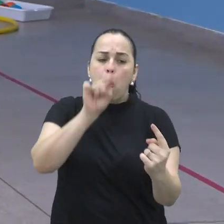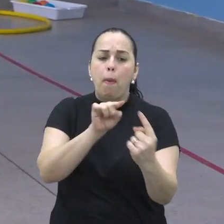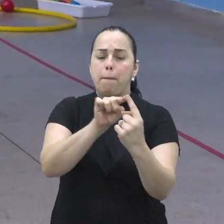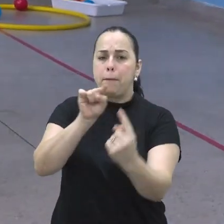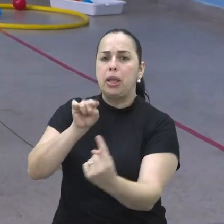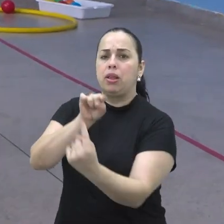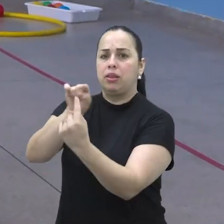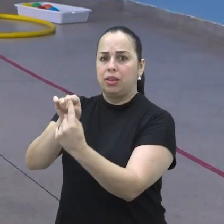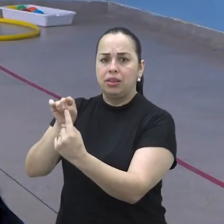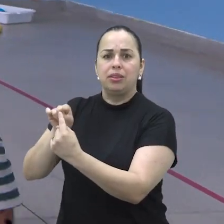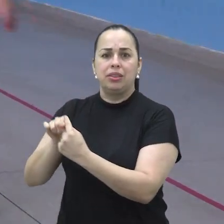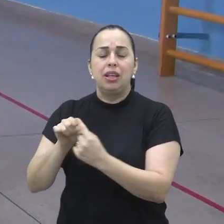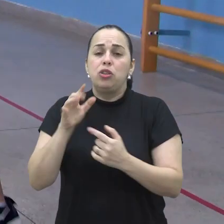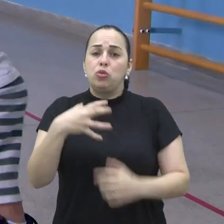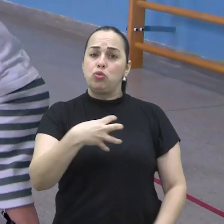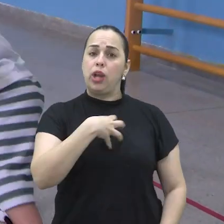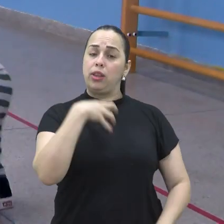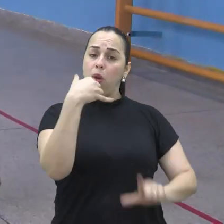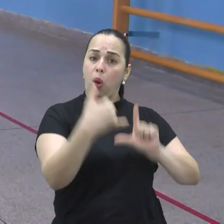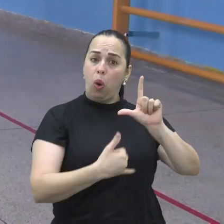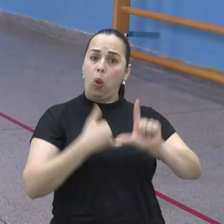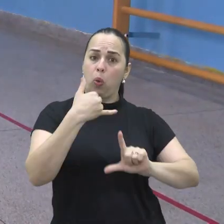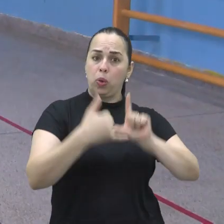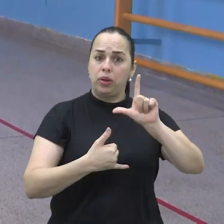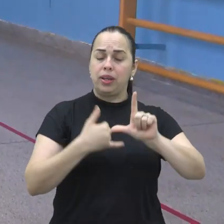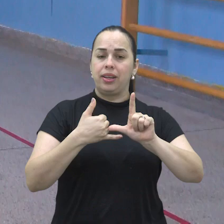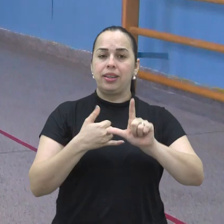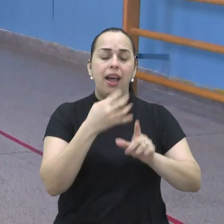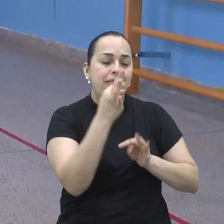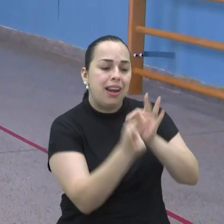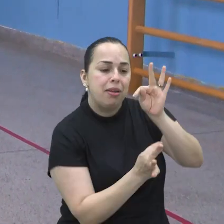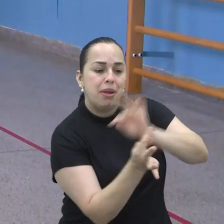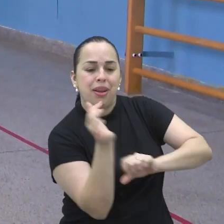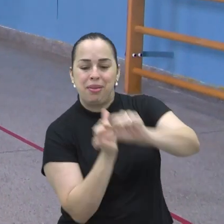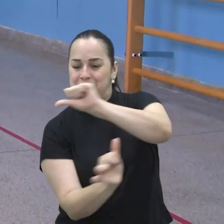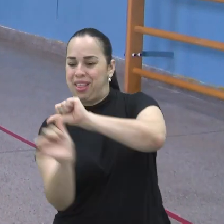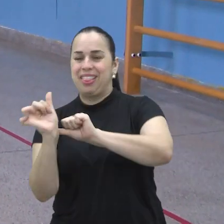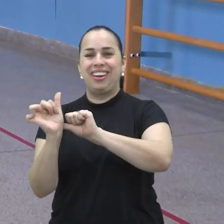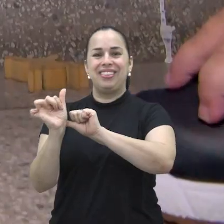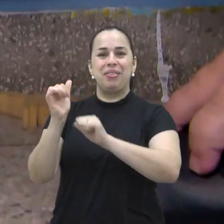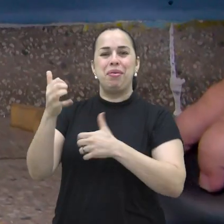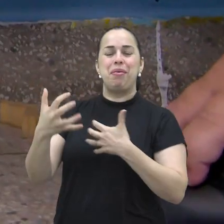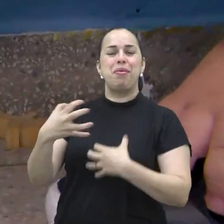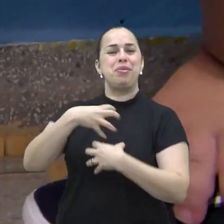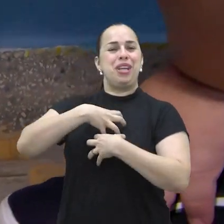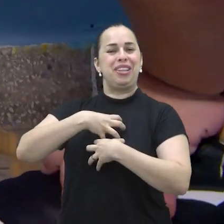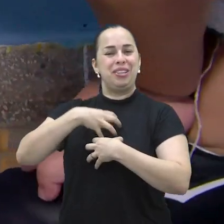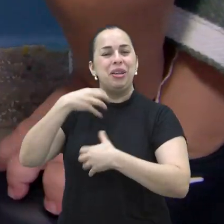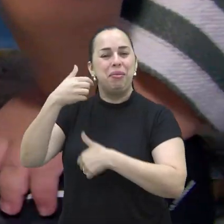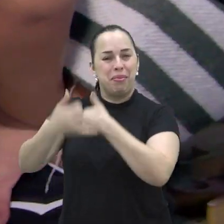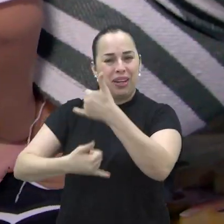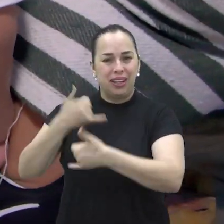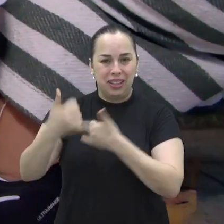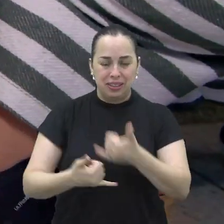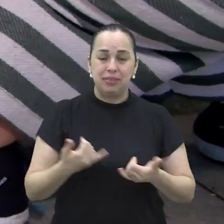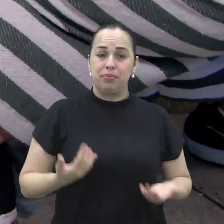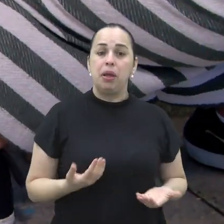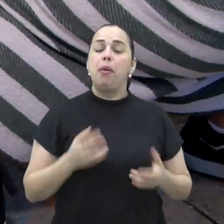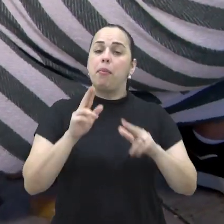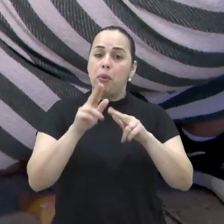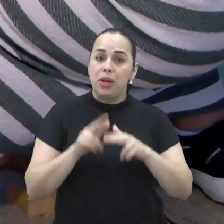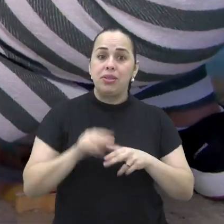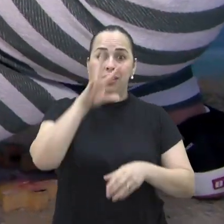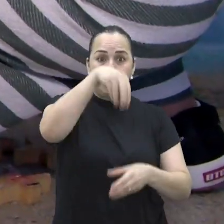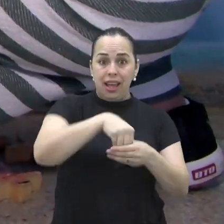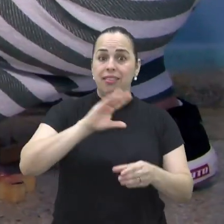a partir de circuitos lúdicos que transformam a terapia em brincadeira. Levar o método para as